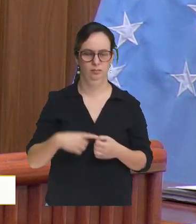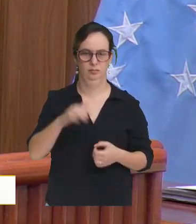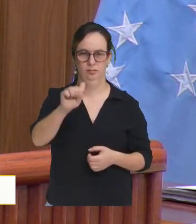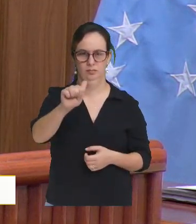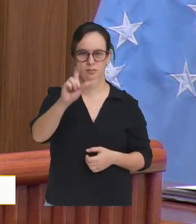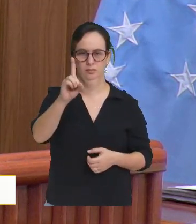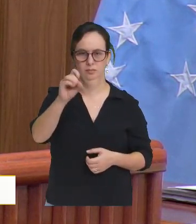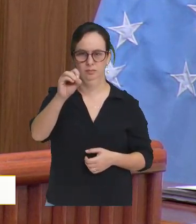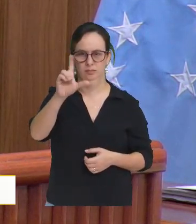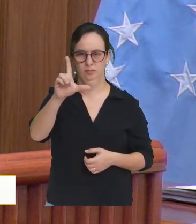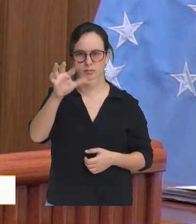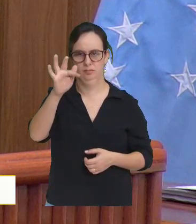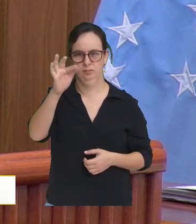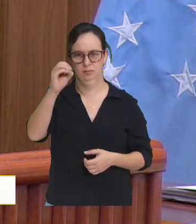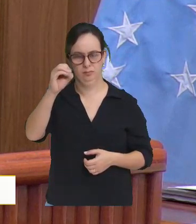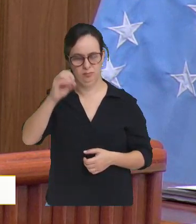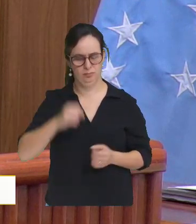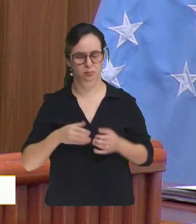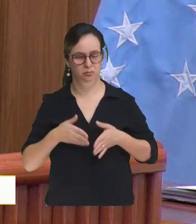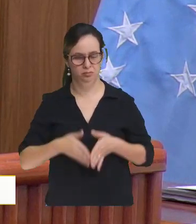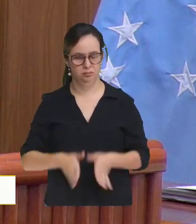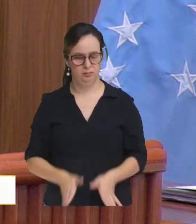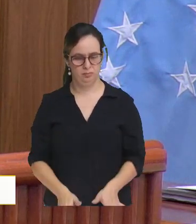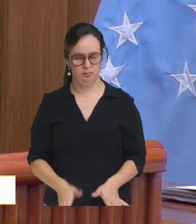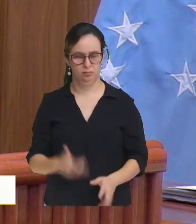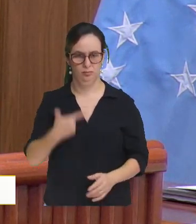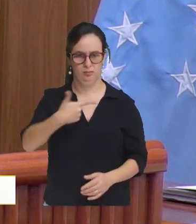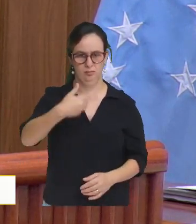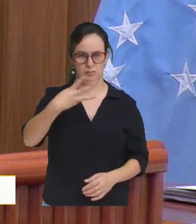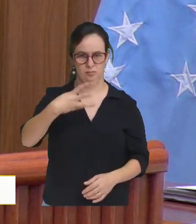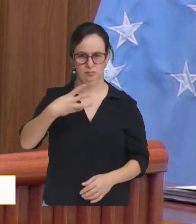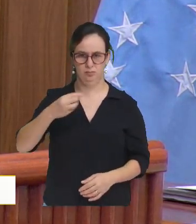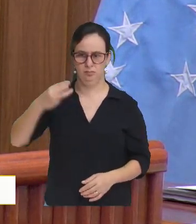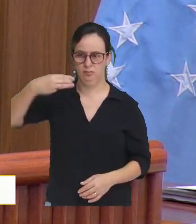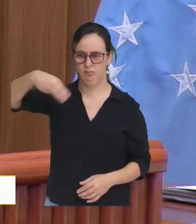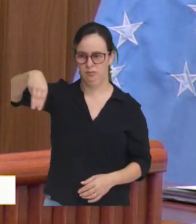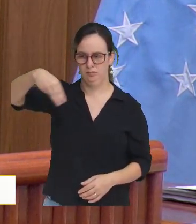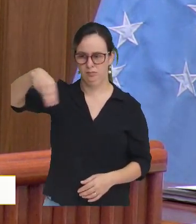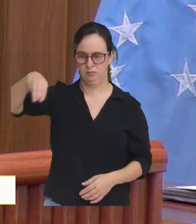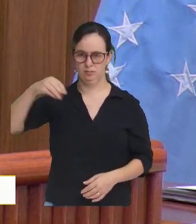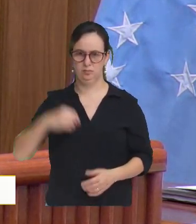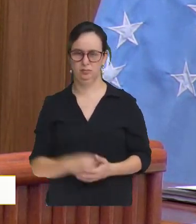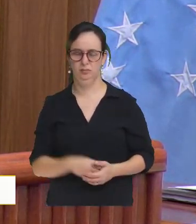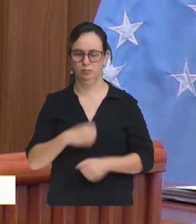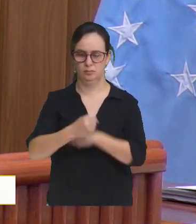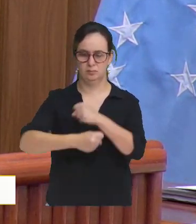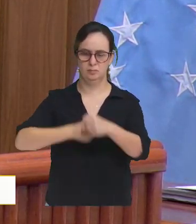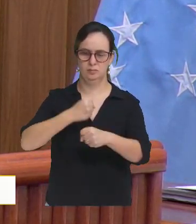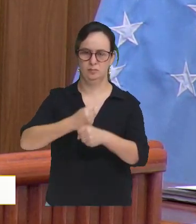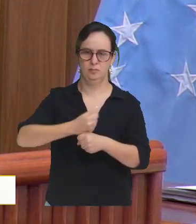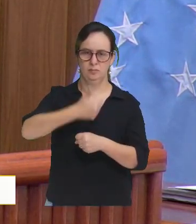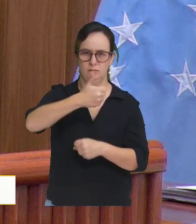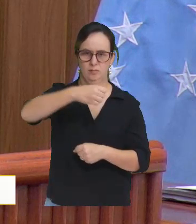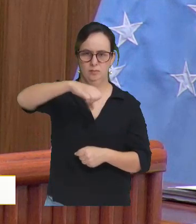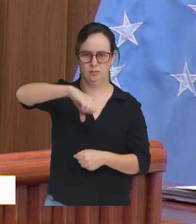Dias nasceu no dia 24 de março de 1946, na cidade de São